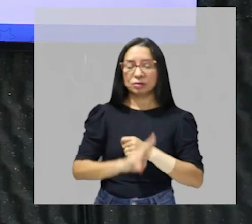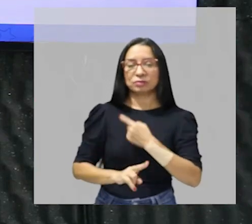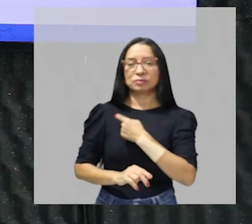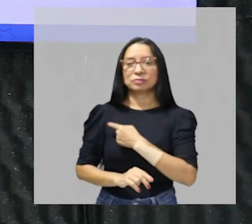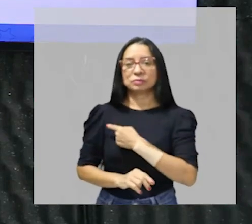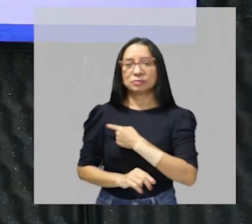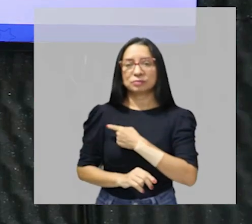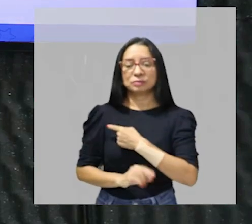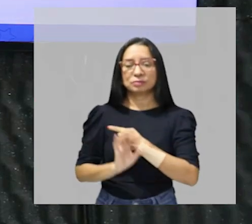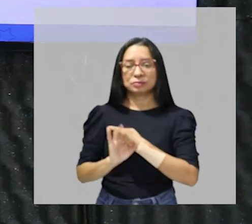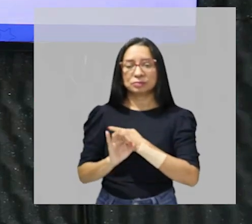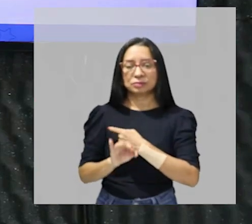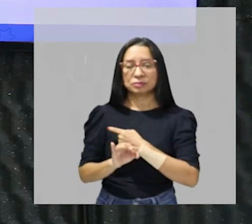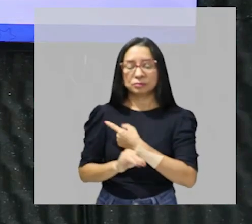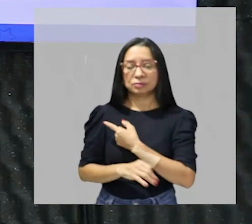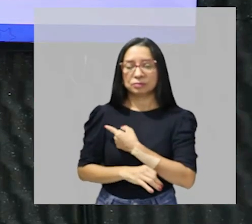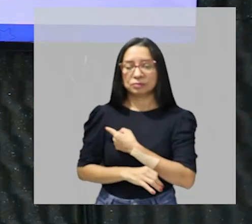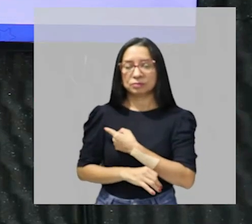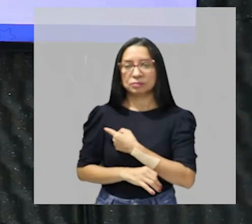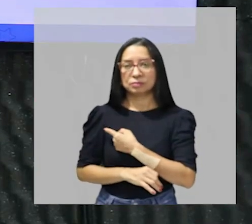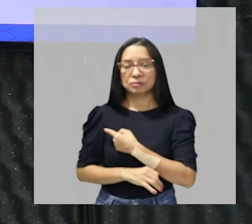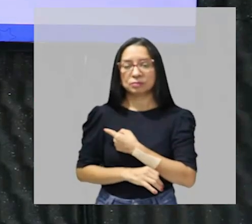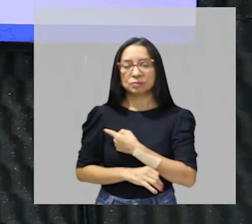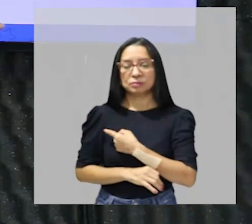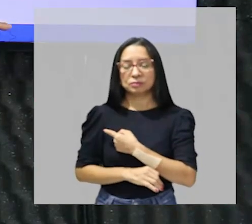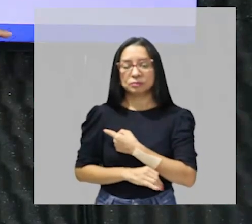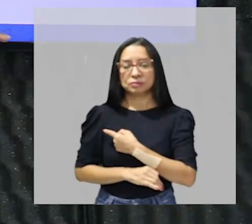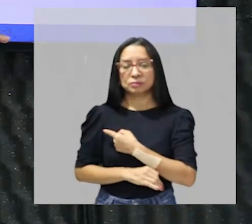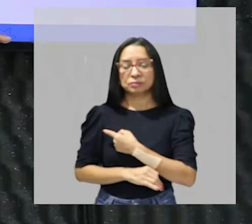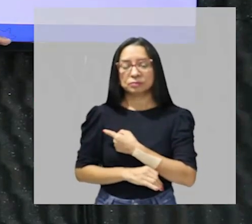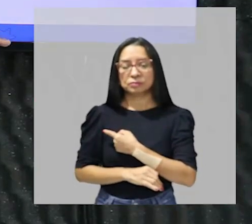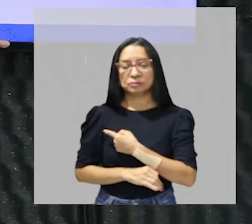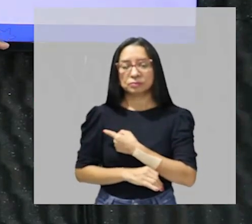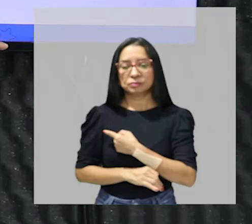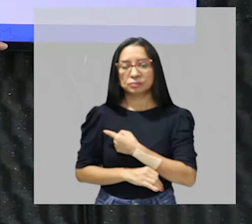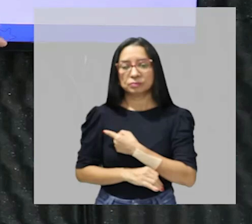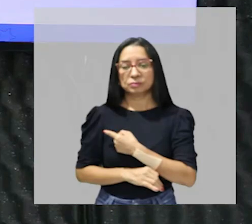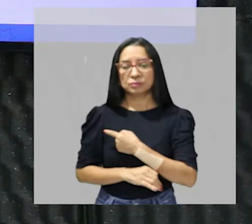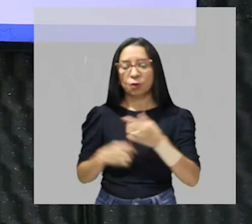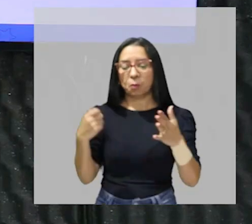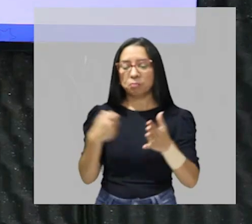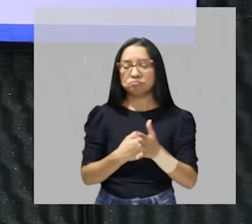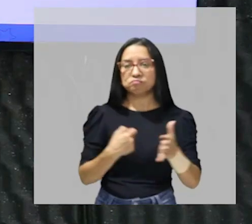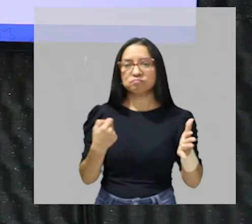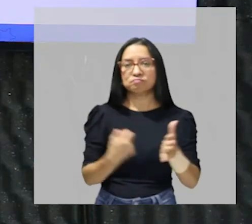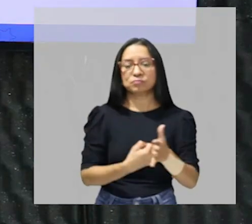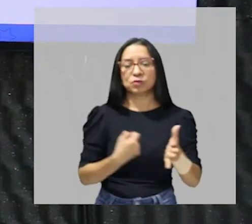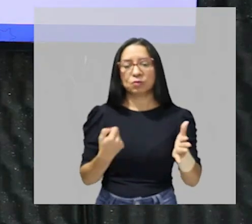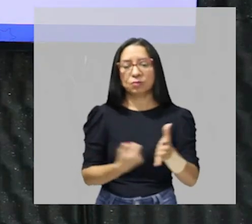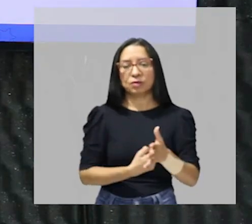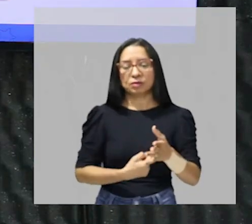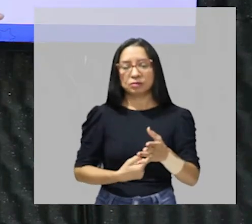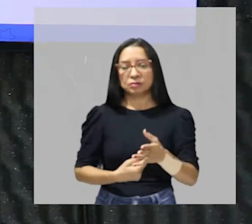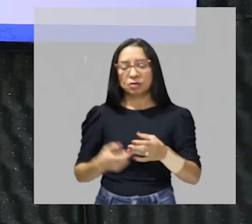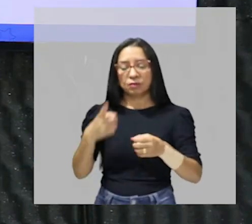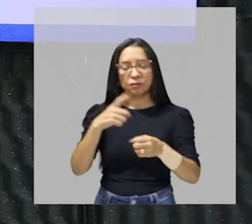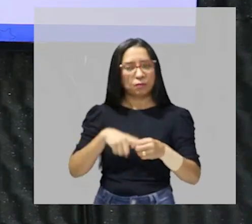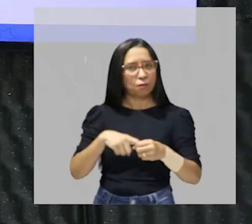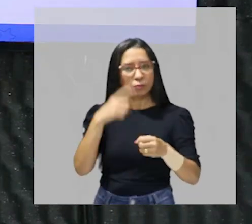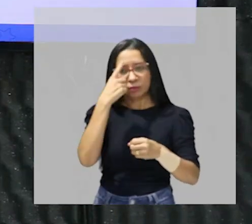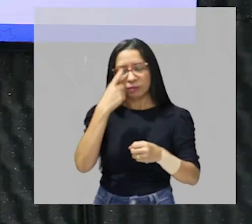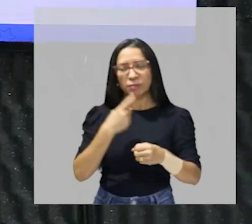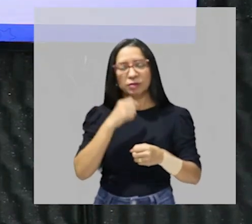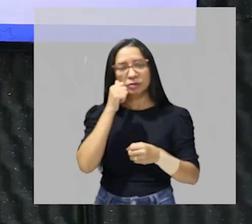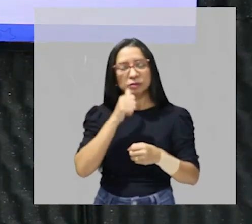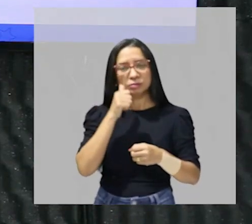Certo? E eu vou botar mais uma setinha, que a luta significa o combate em si. Volto para aquela imagem das meninas. Aquelas meninas